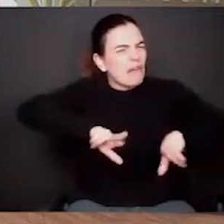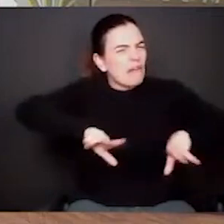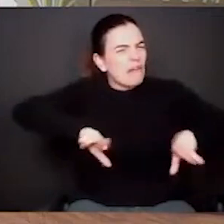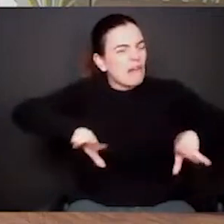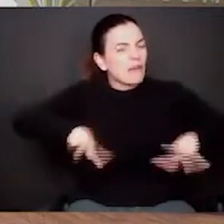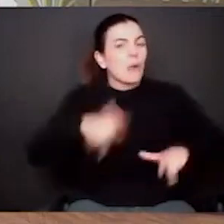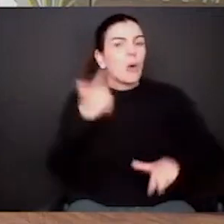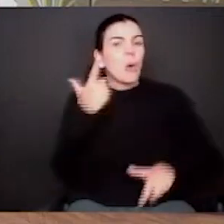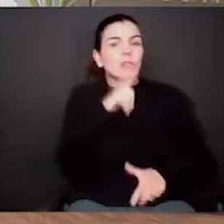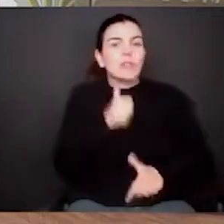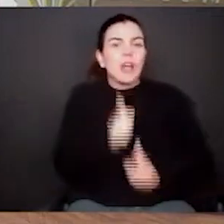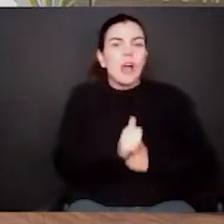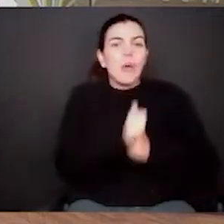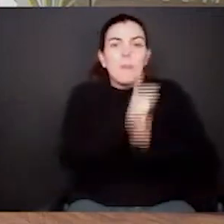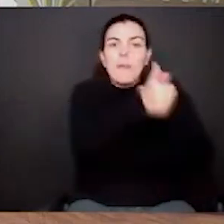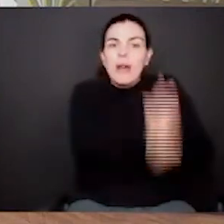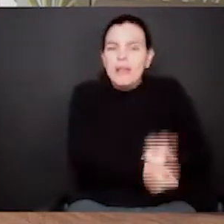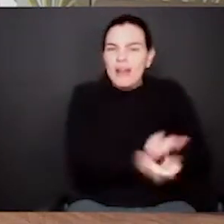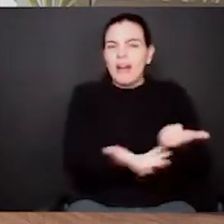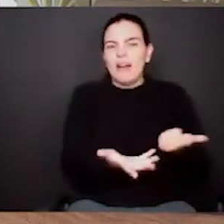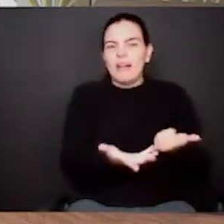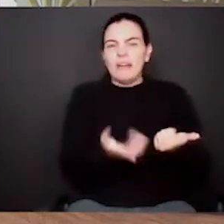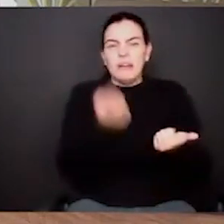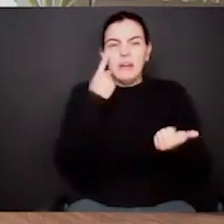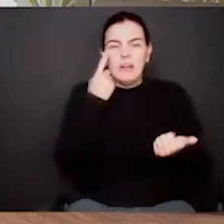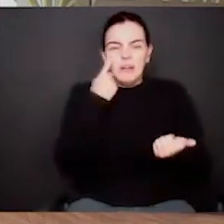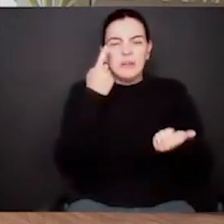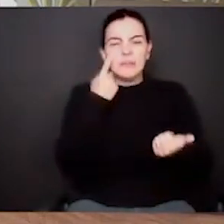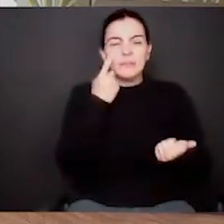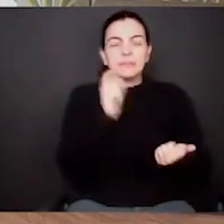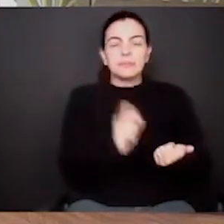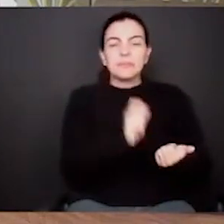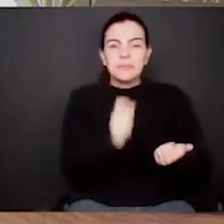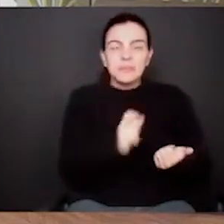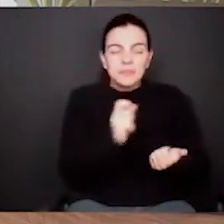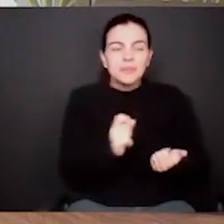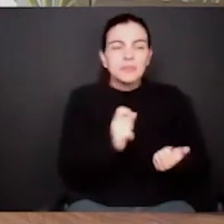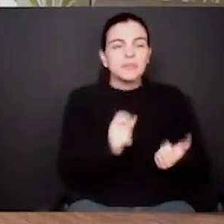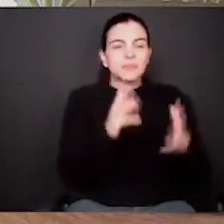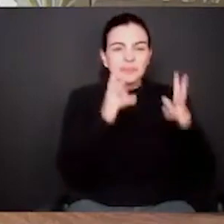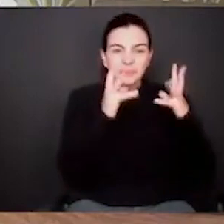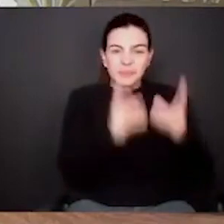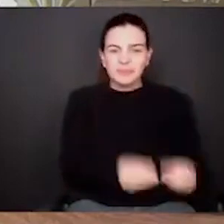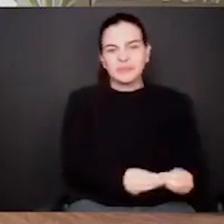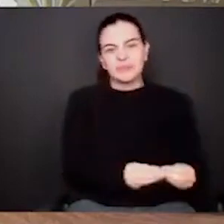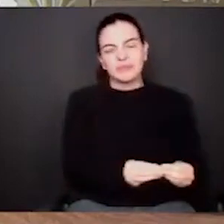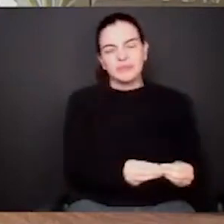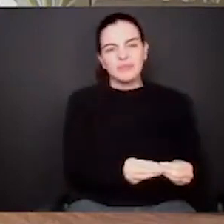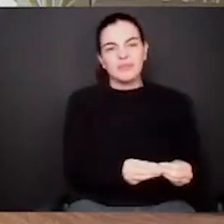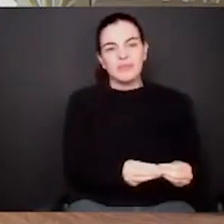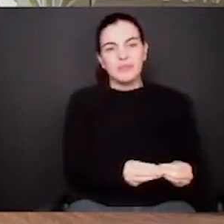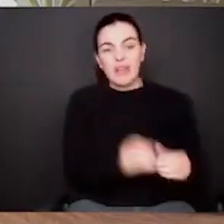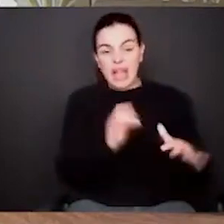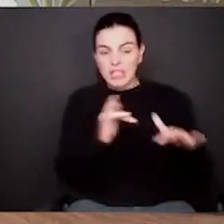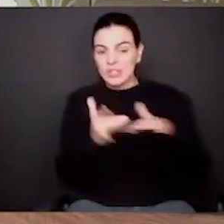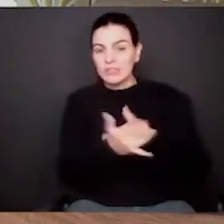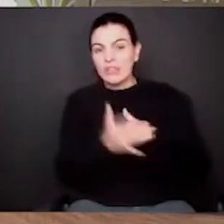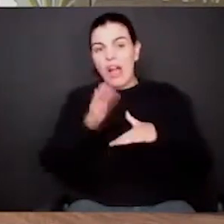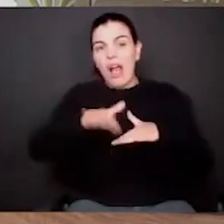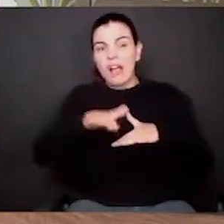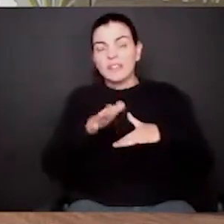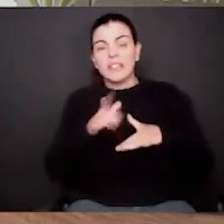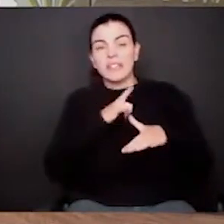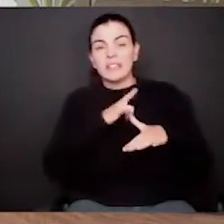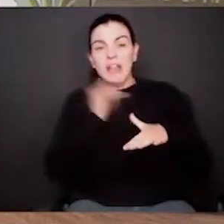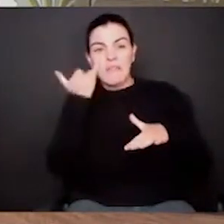o embrião dessas condutas que são insanas, pelas redes sociais, mas isso requer o trabalho conjunto